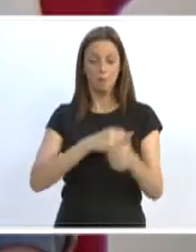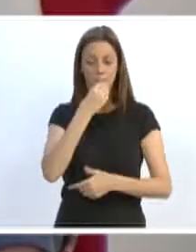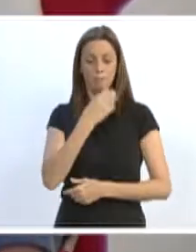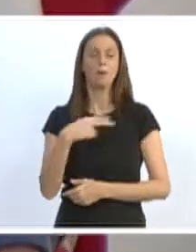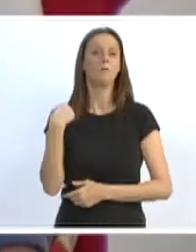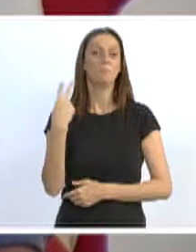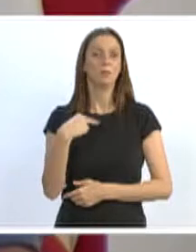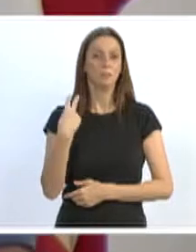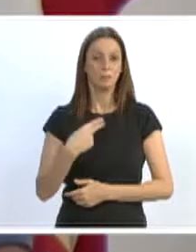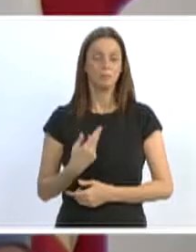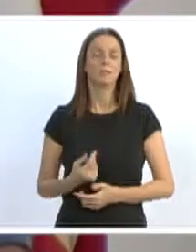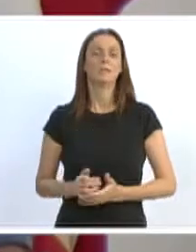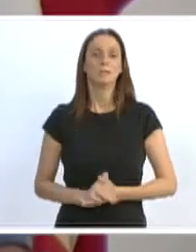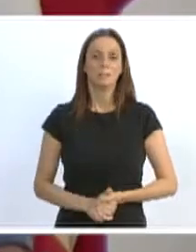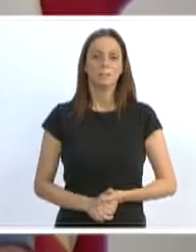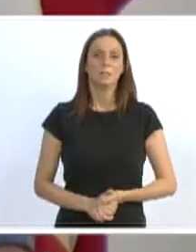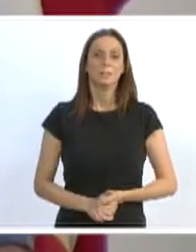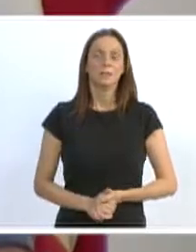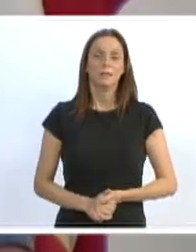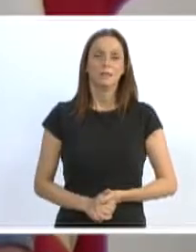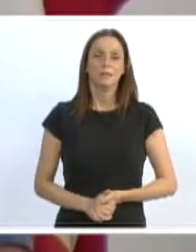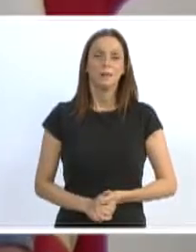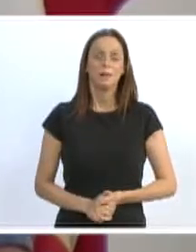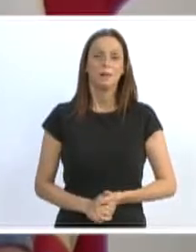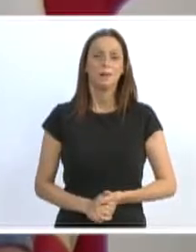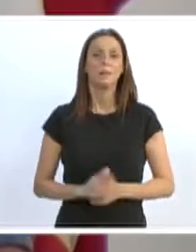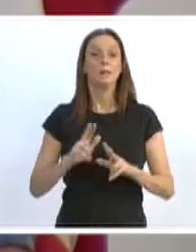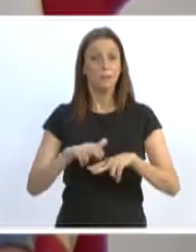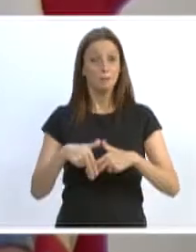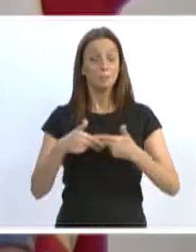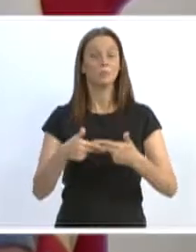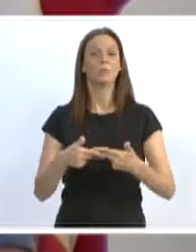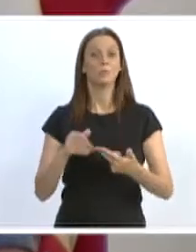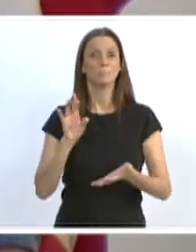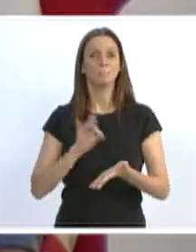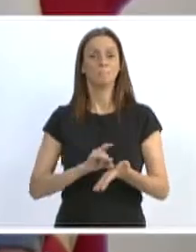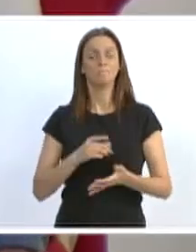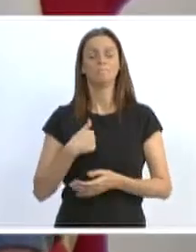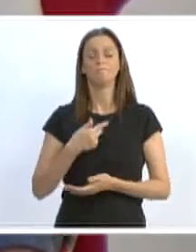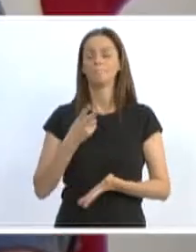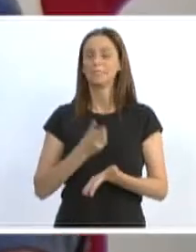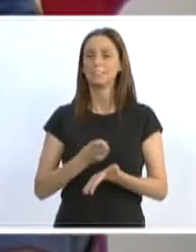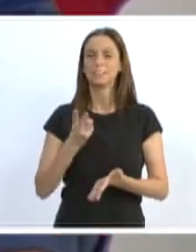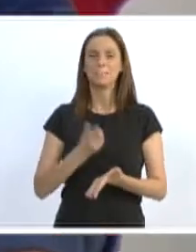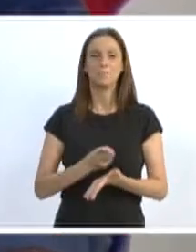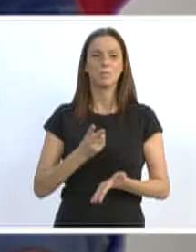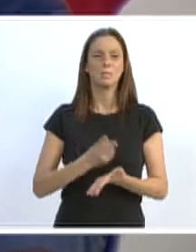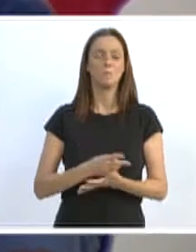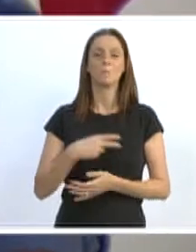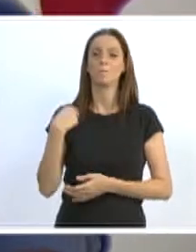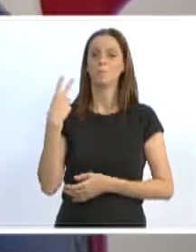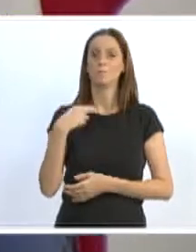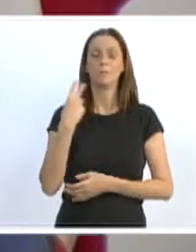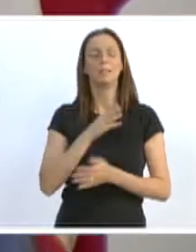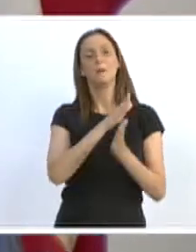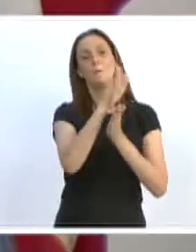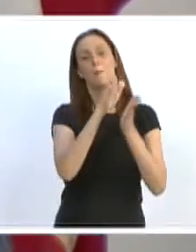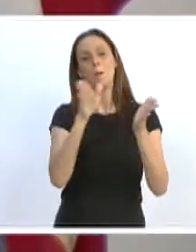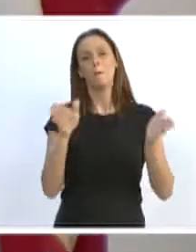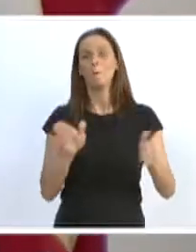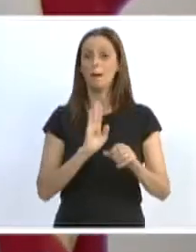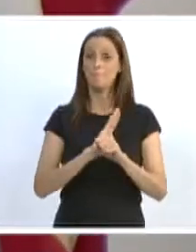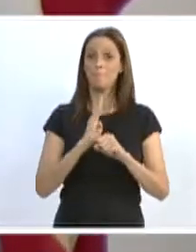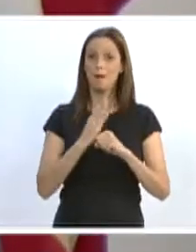legislador ou seja executivo da nossa cidade por isso os senhores eu sempre fui o vereador de bairro sempre estive nos